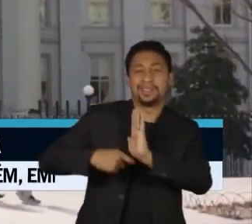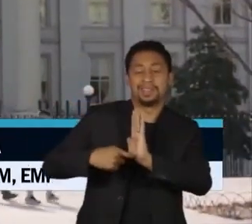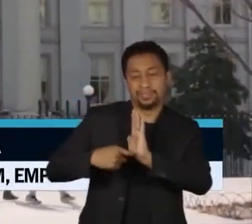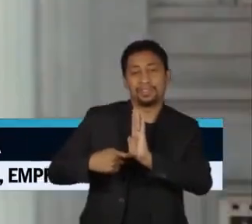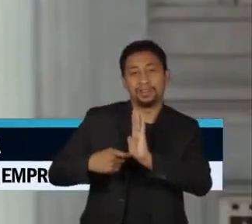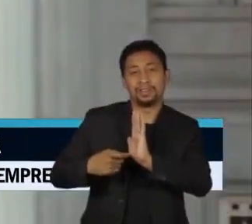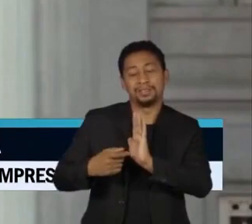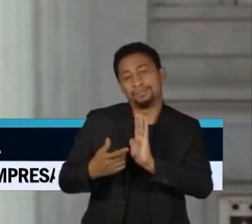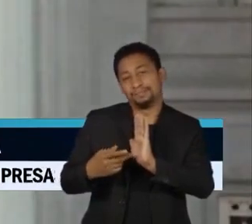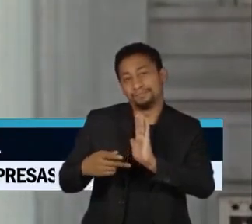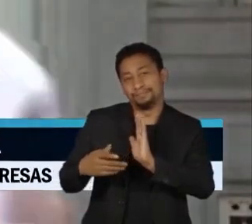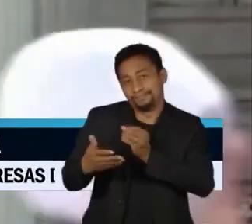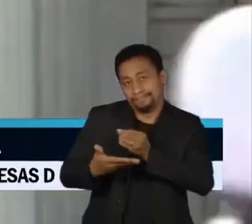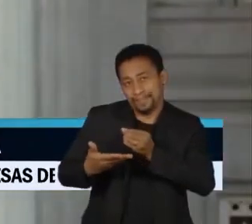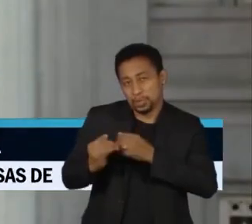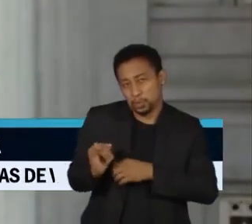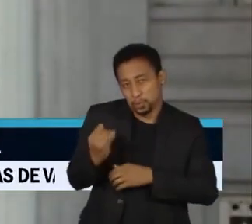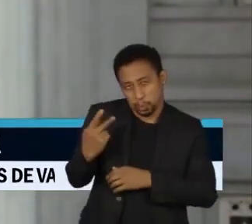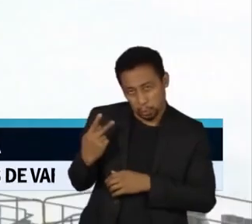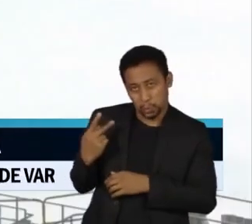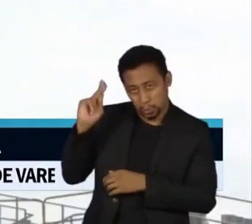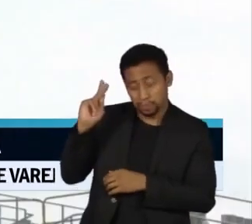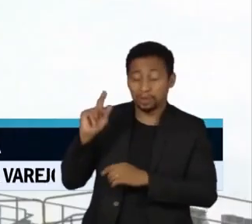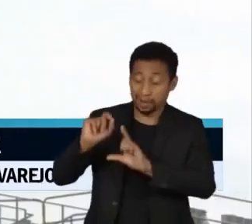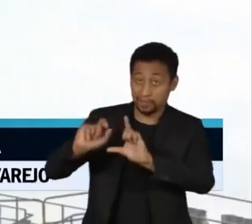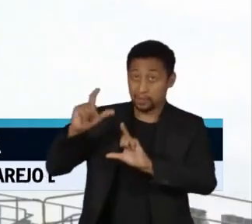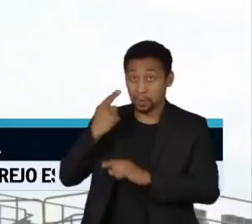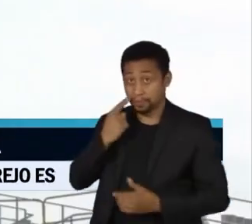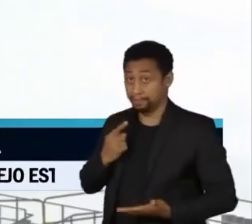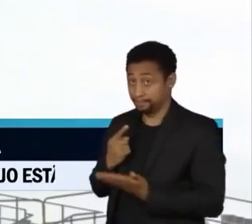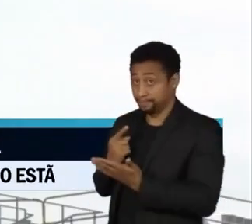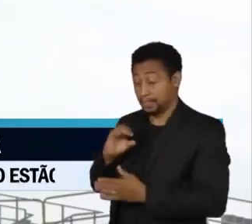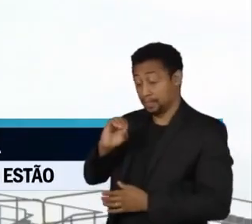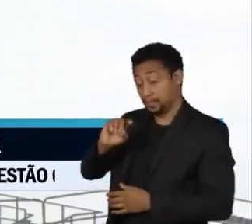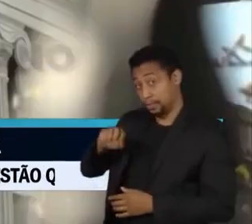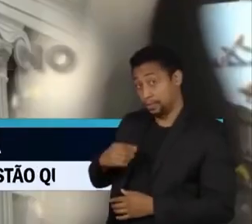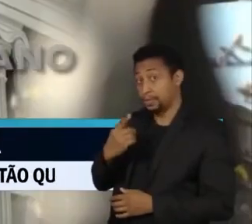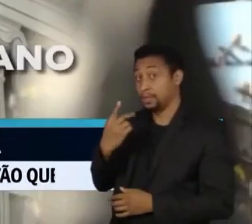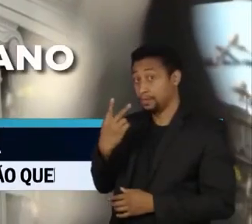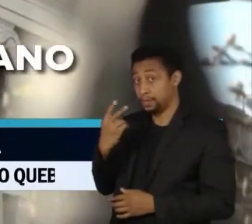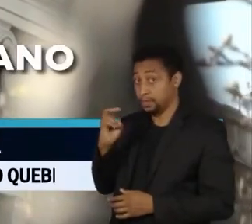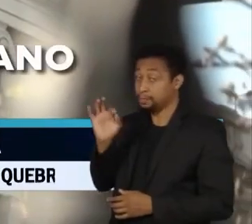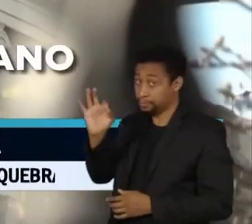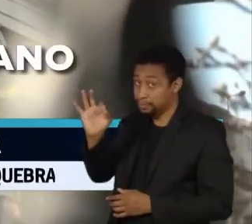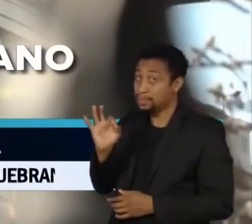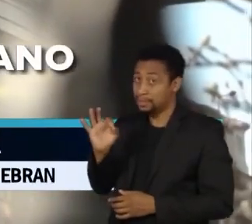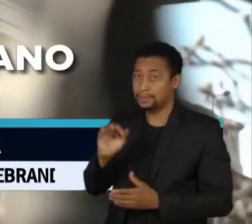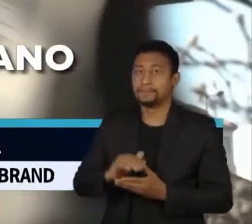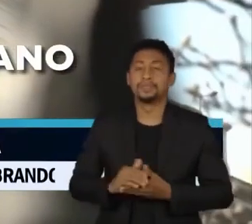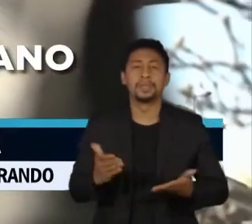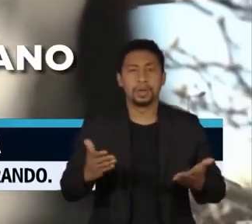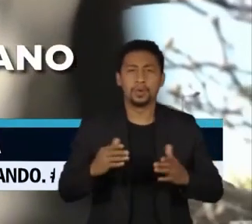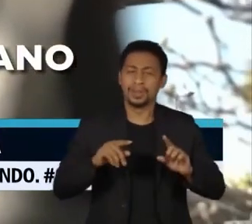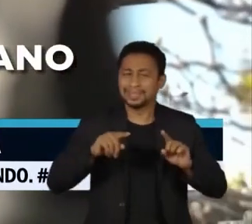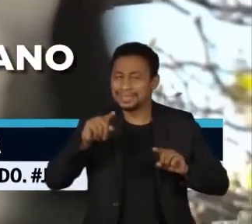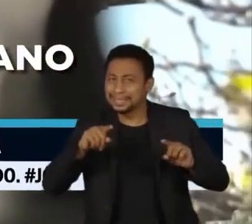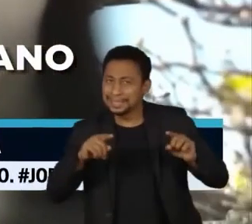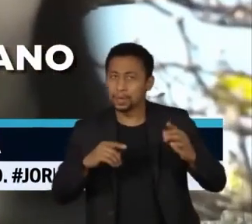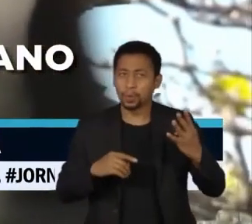juros. O ajuste foi de 0,25 ponto percentual. Ela passa a oscilar